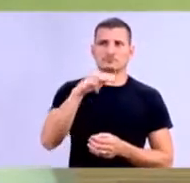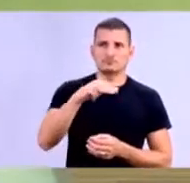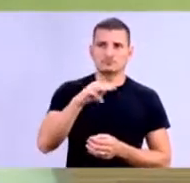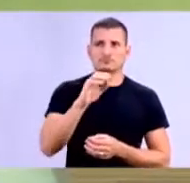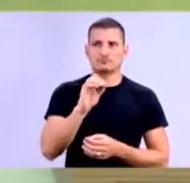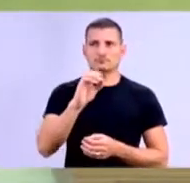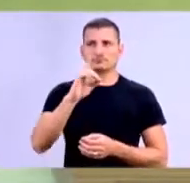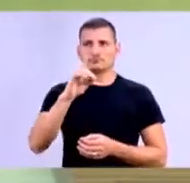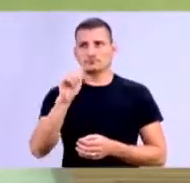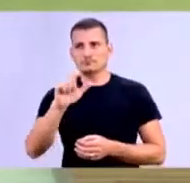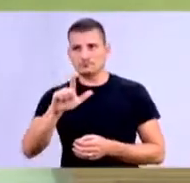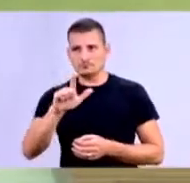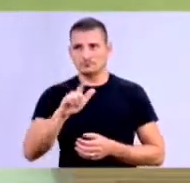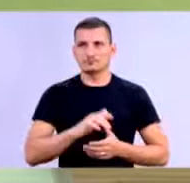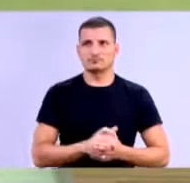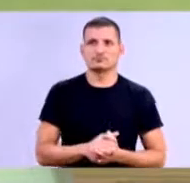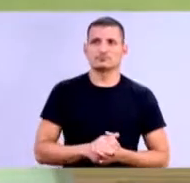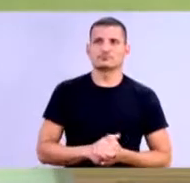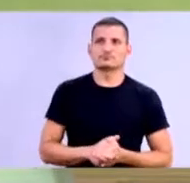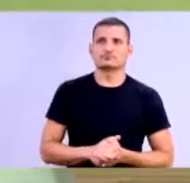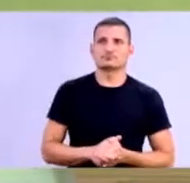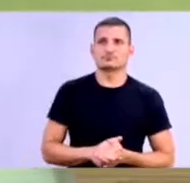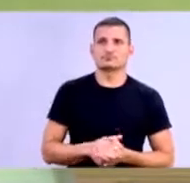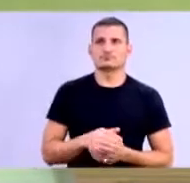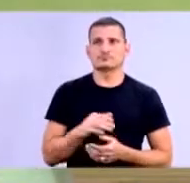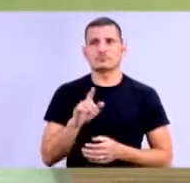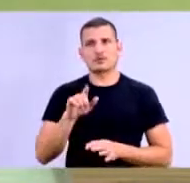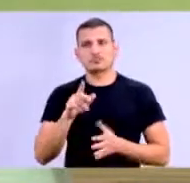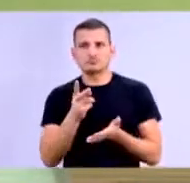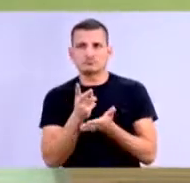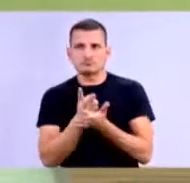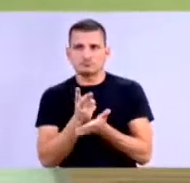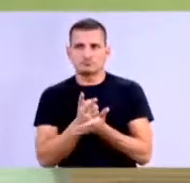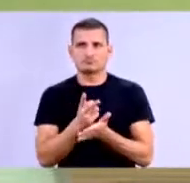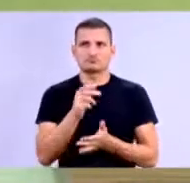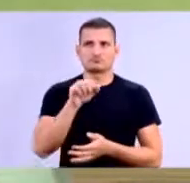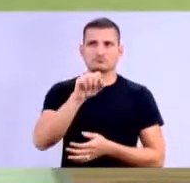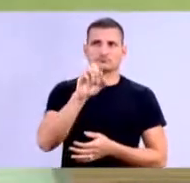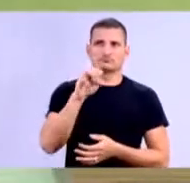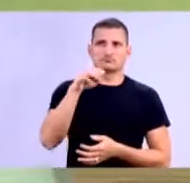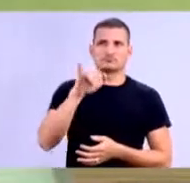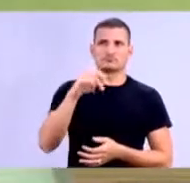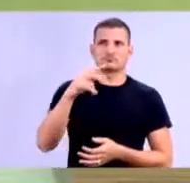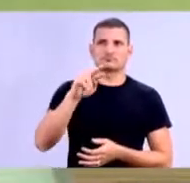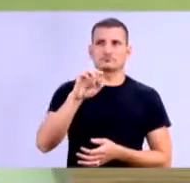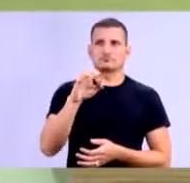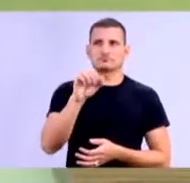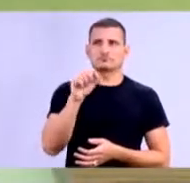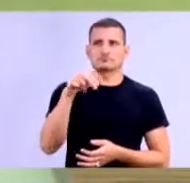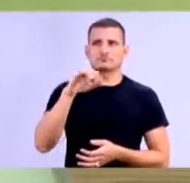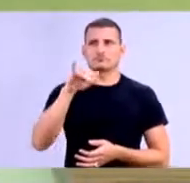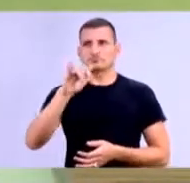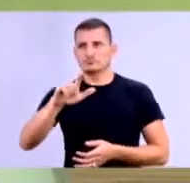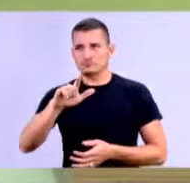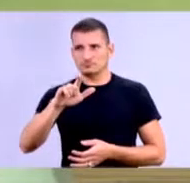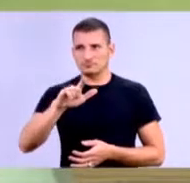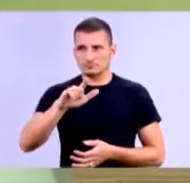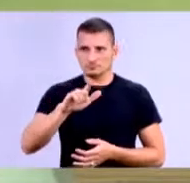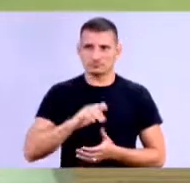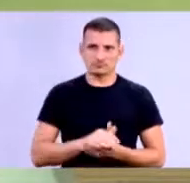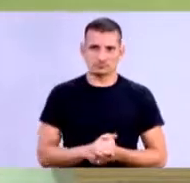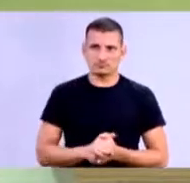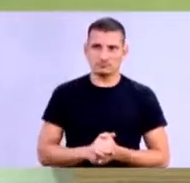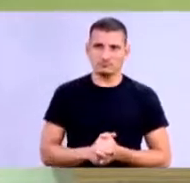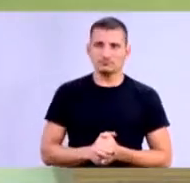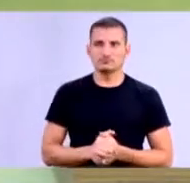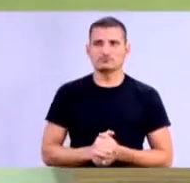bimodal? O bimodal é o mesmo semipresencial. Então, você tem, geralmente, uma carga horária, que ela é